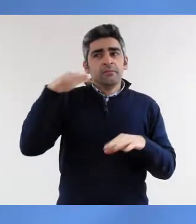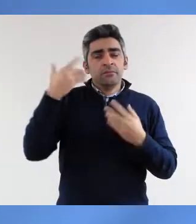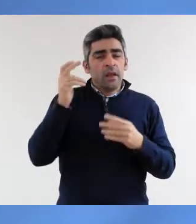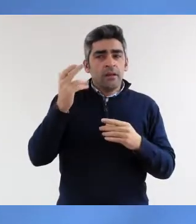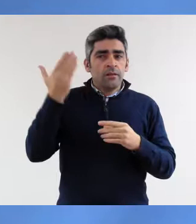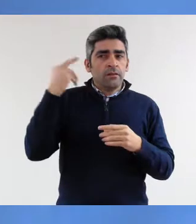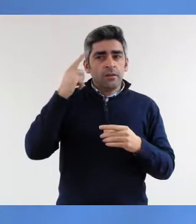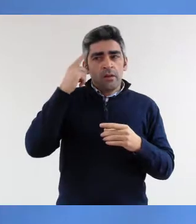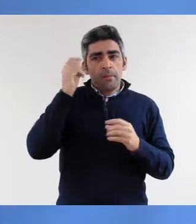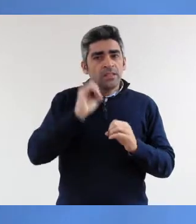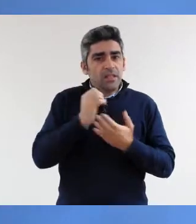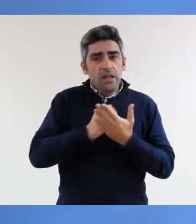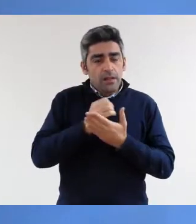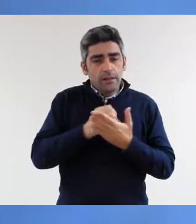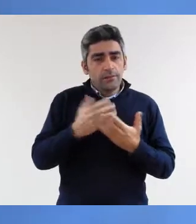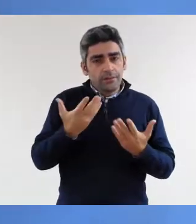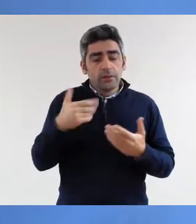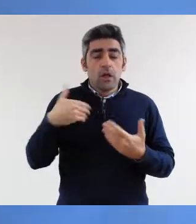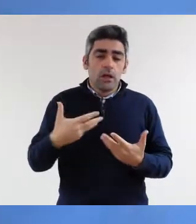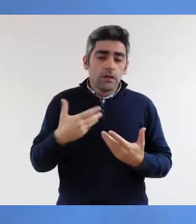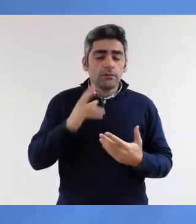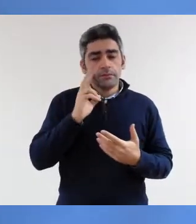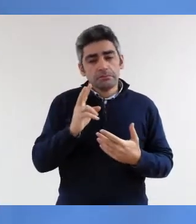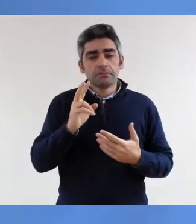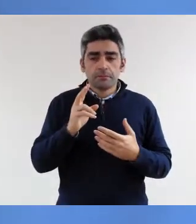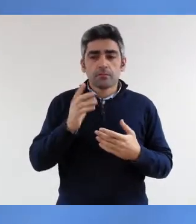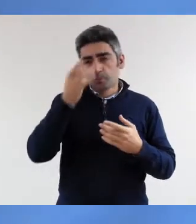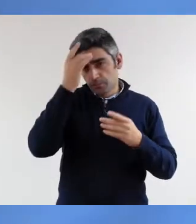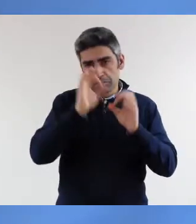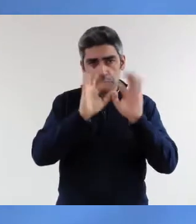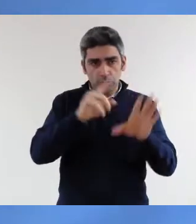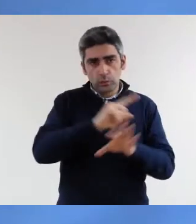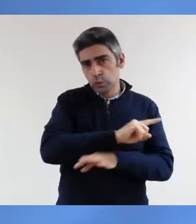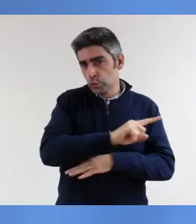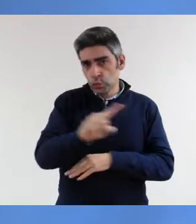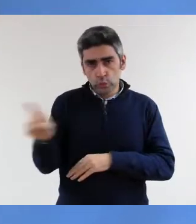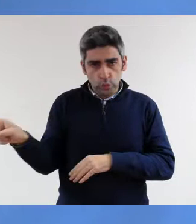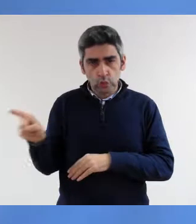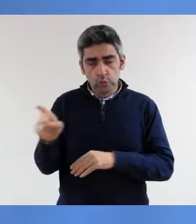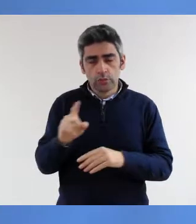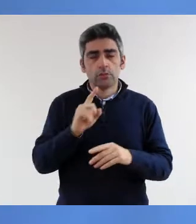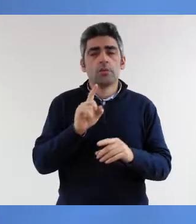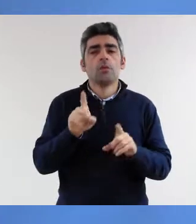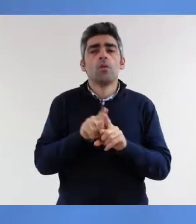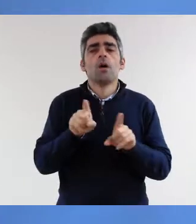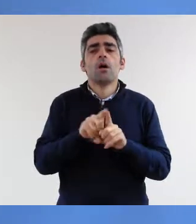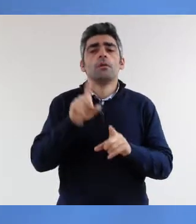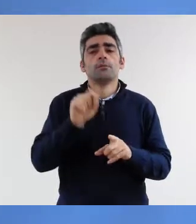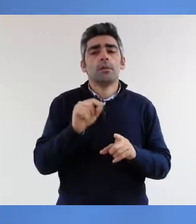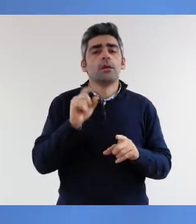o que era impensável há uns anos atrás correspondendo a um consenso